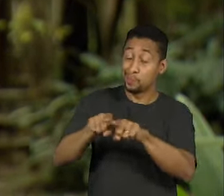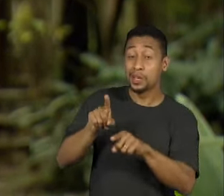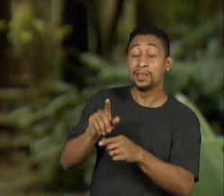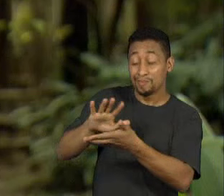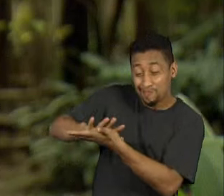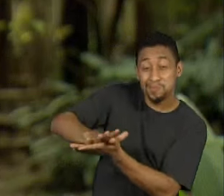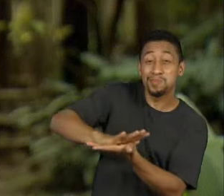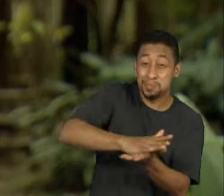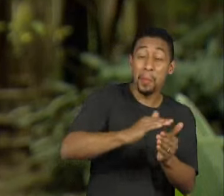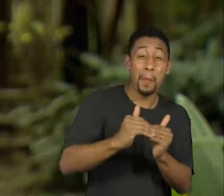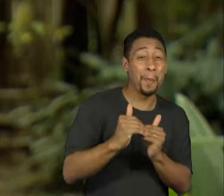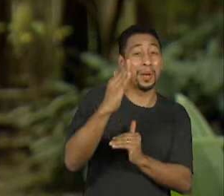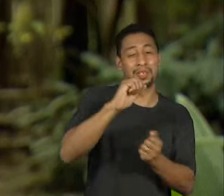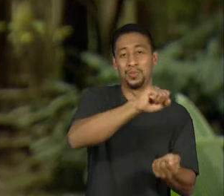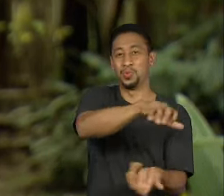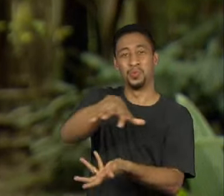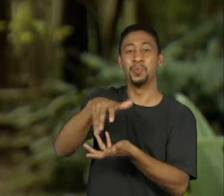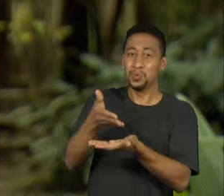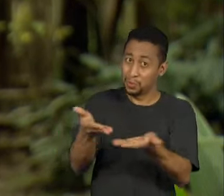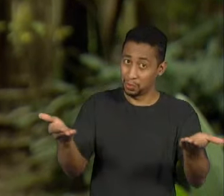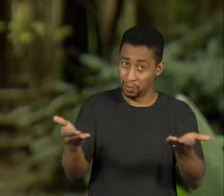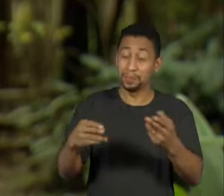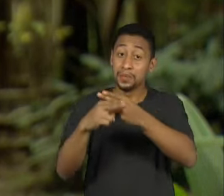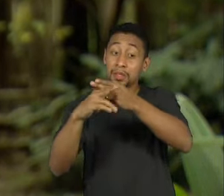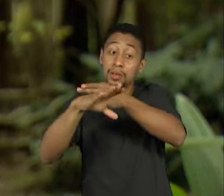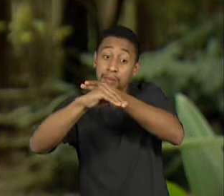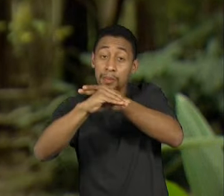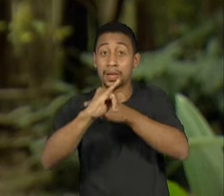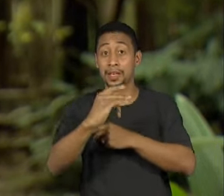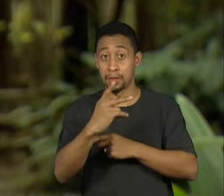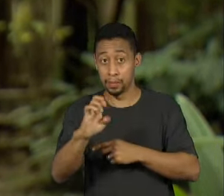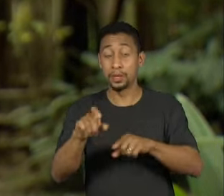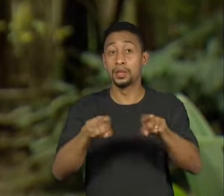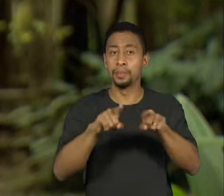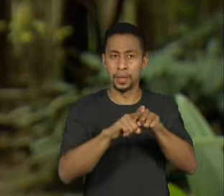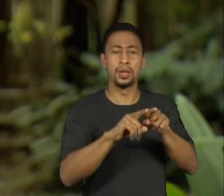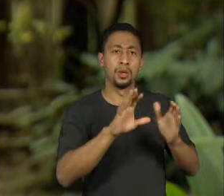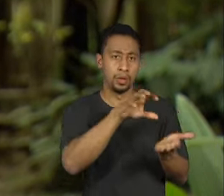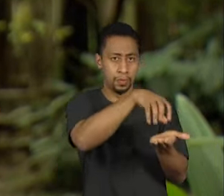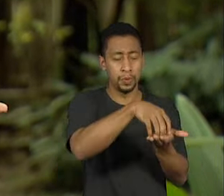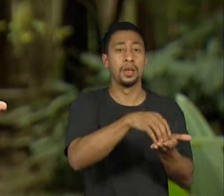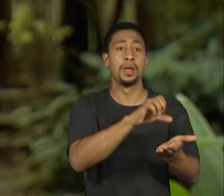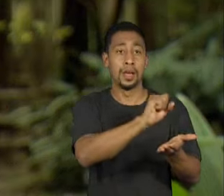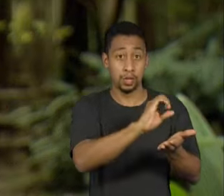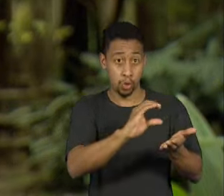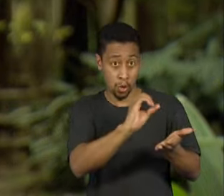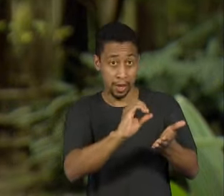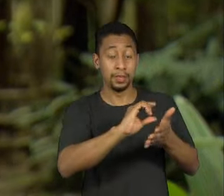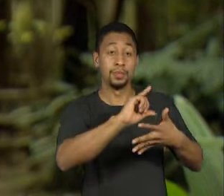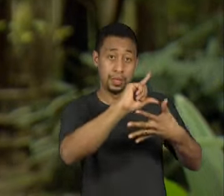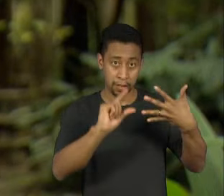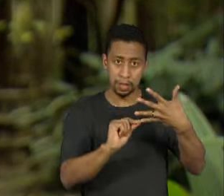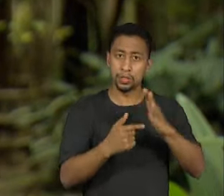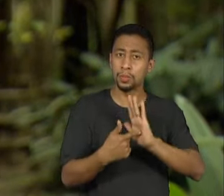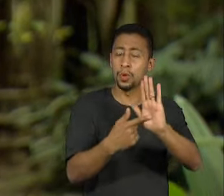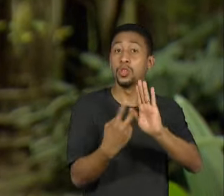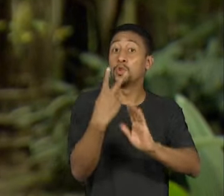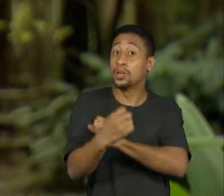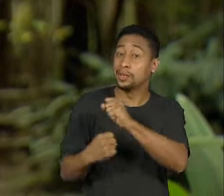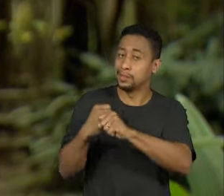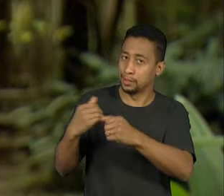Brasil e do mundo. Estudo recente do INPE e da Fundação SOS Mata Atlântica alerta que nos últimos 2 anos o